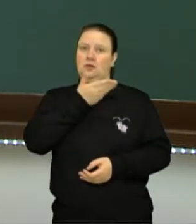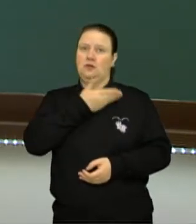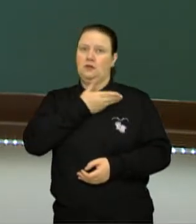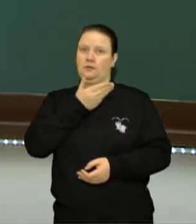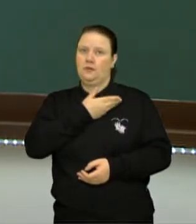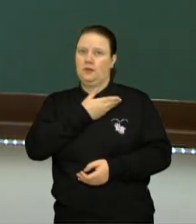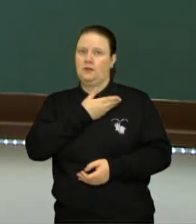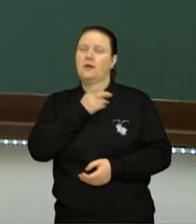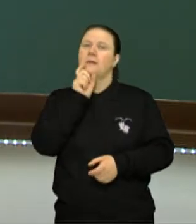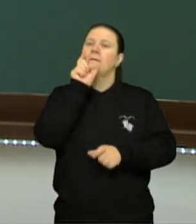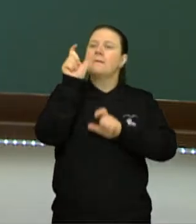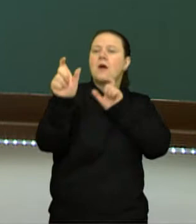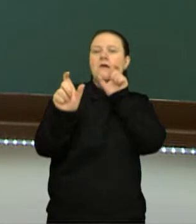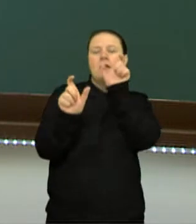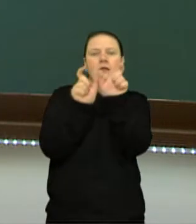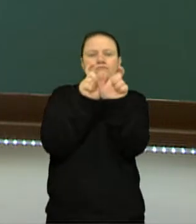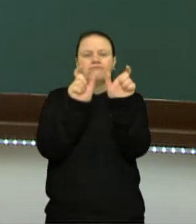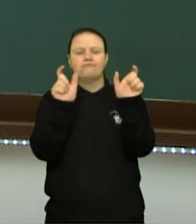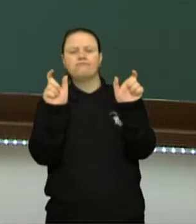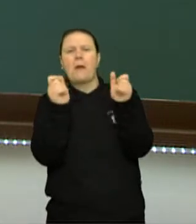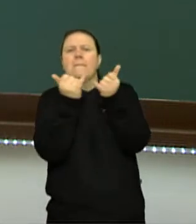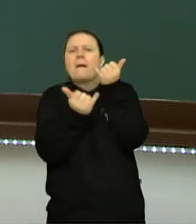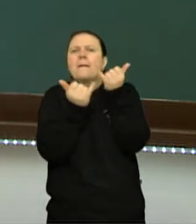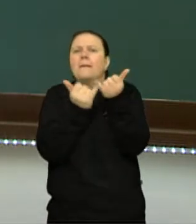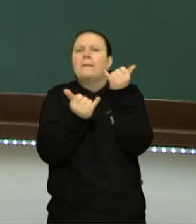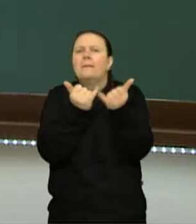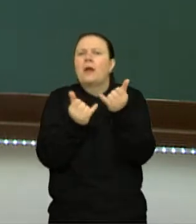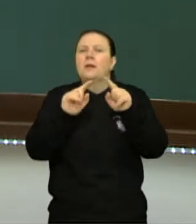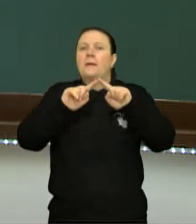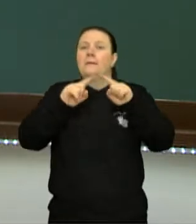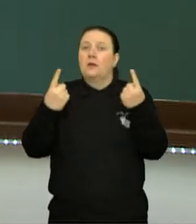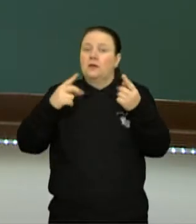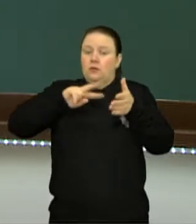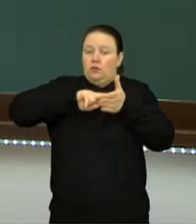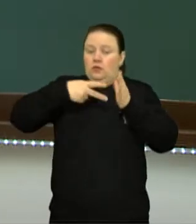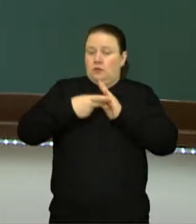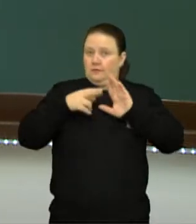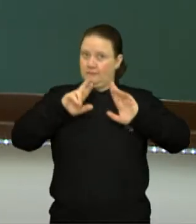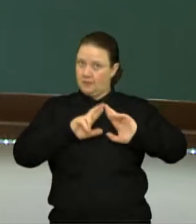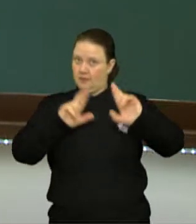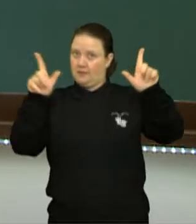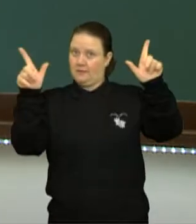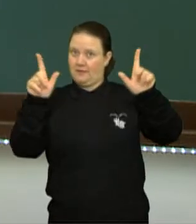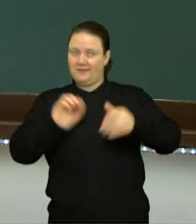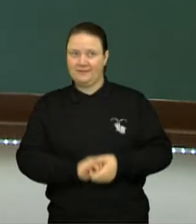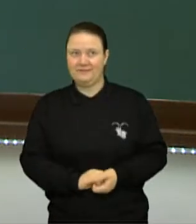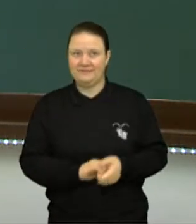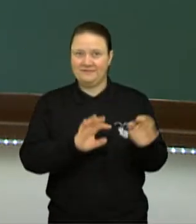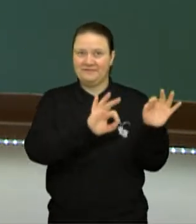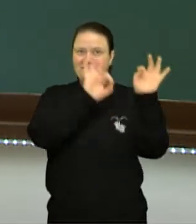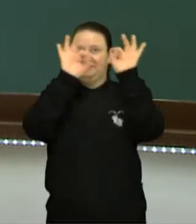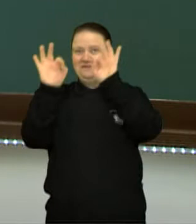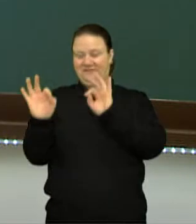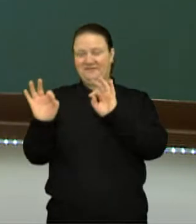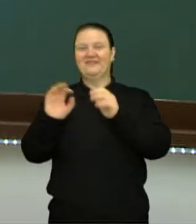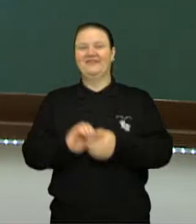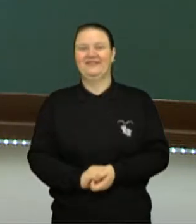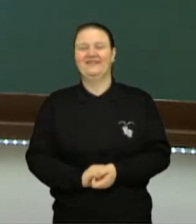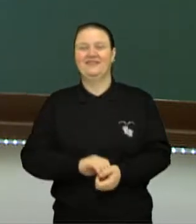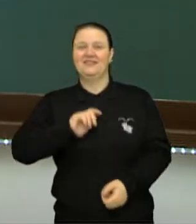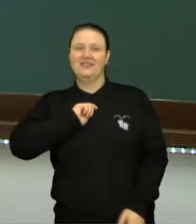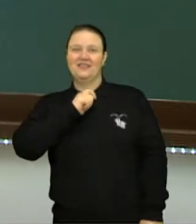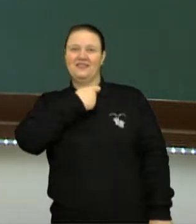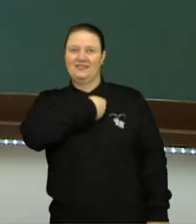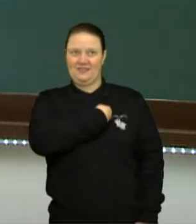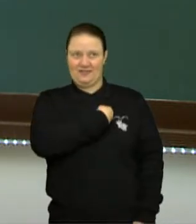palavras parecidas, porém têm os significados diferentes. Vamos a seguir. Espanhol e